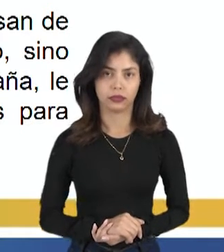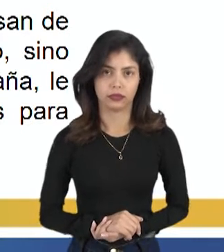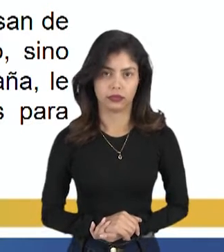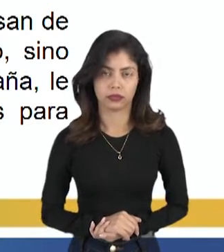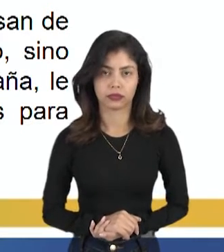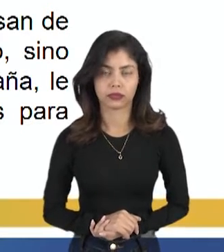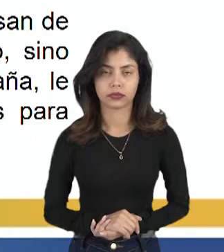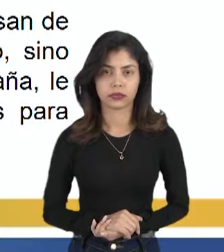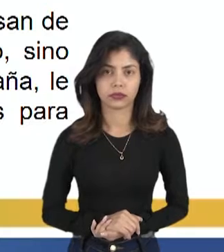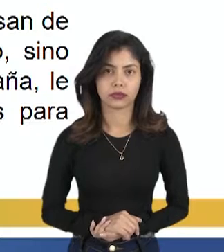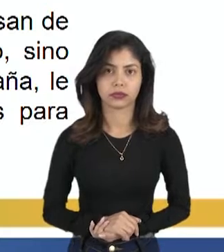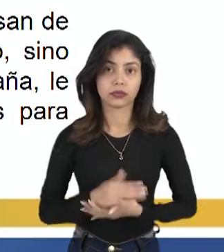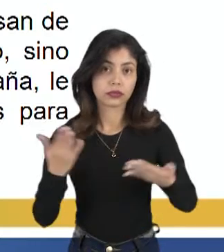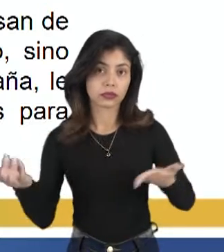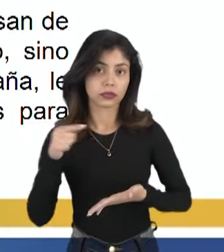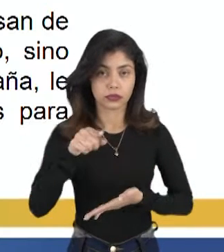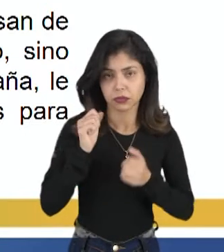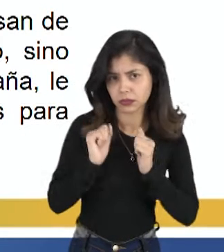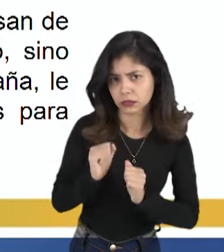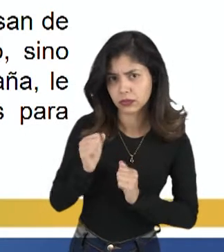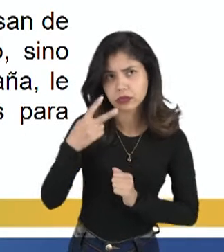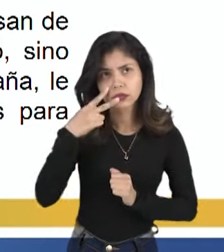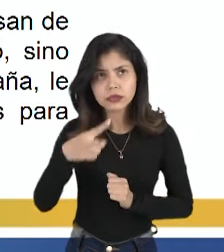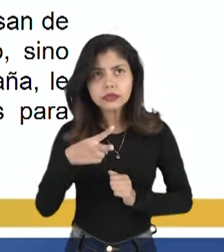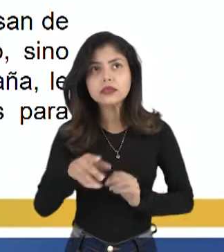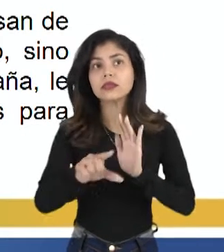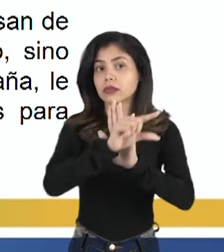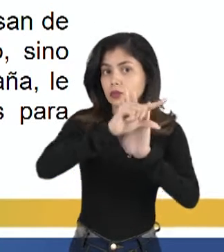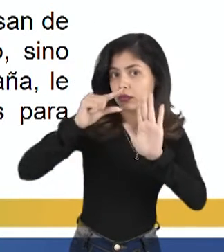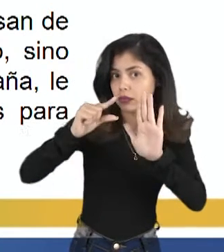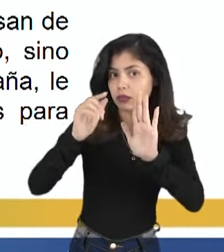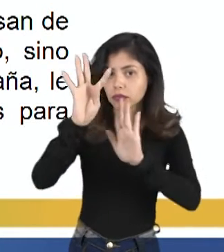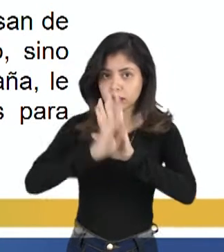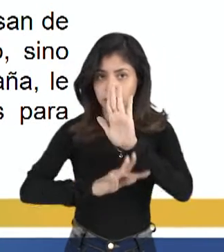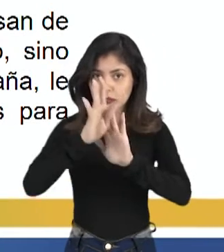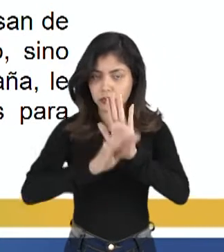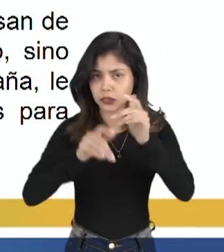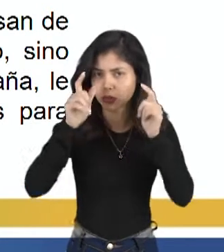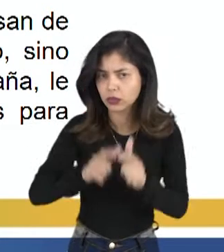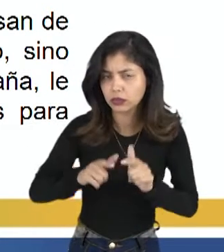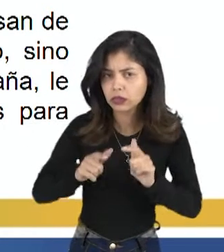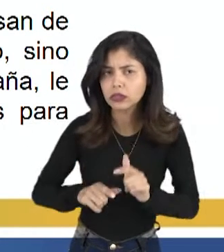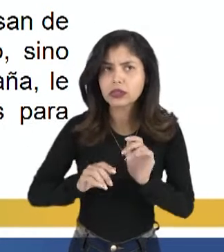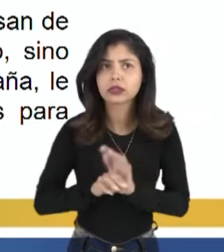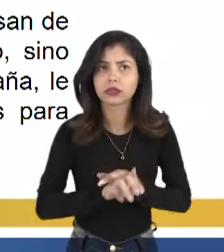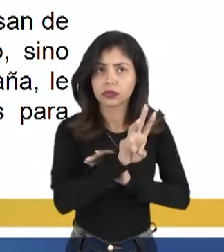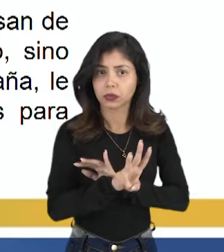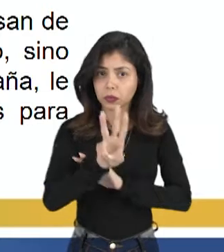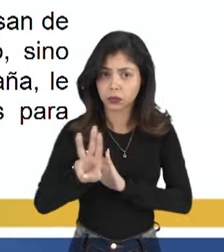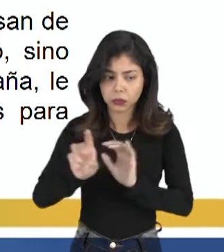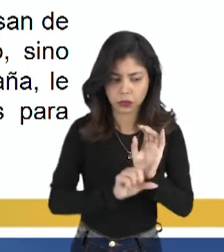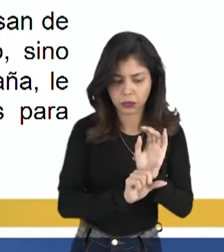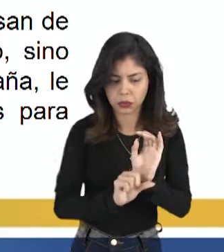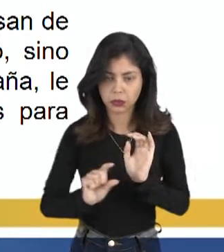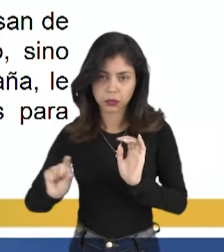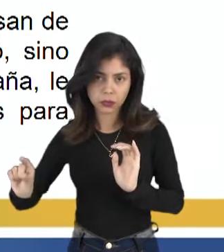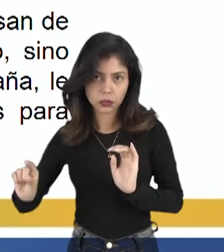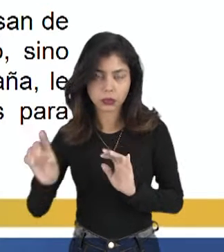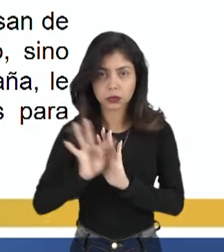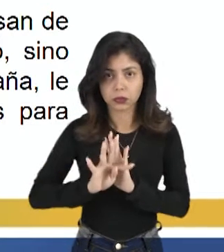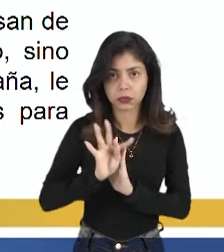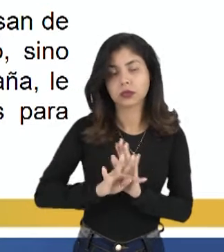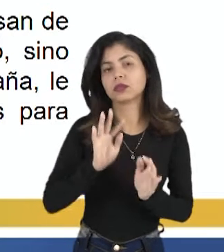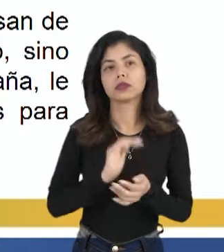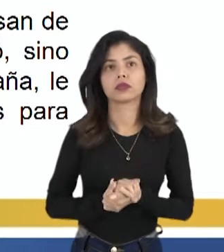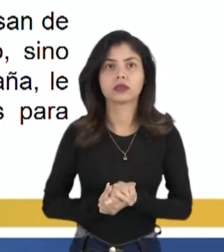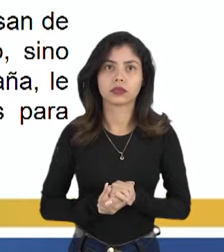adelante. Então aqui vocês podem ver na parte inferior do texto, o site onde está disponível, né, o